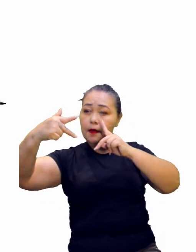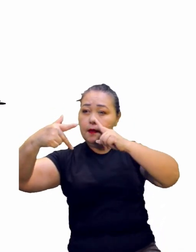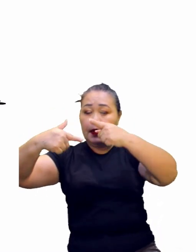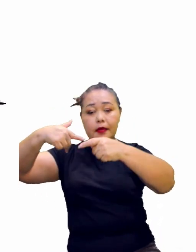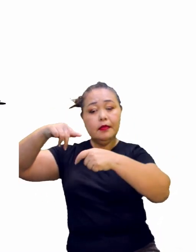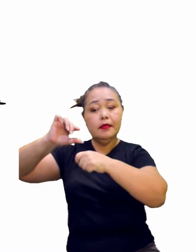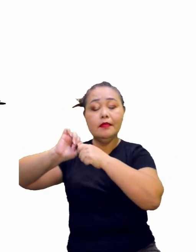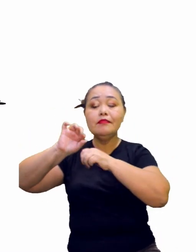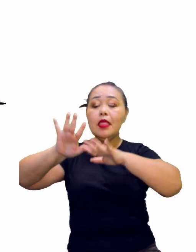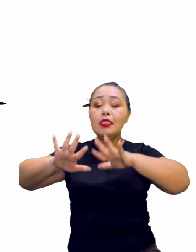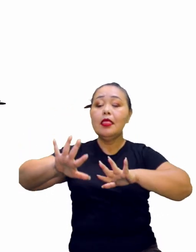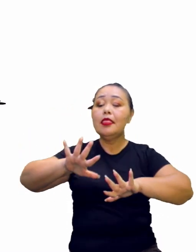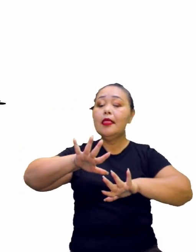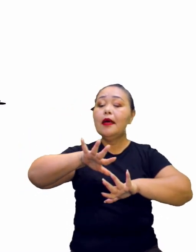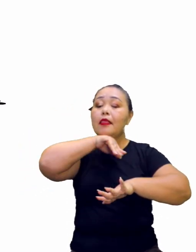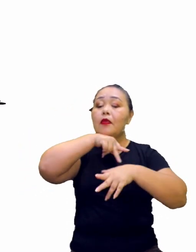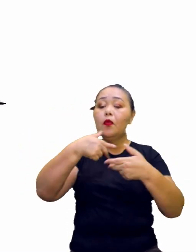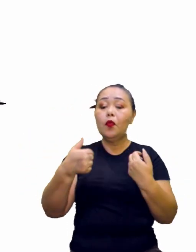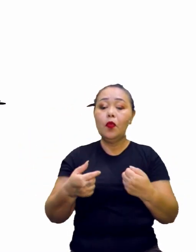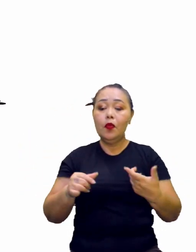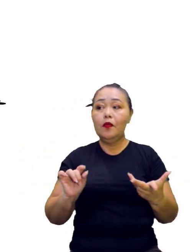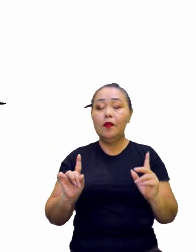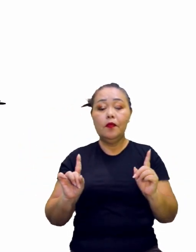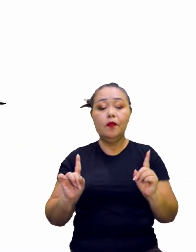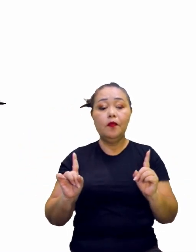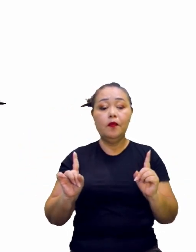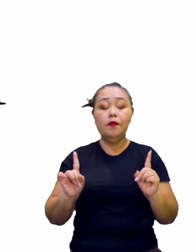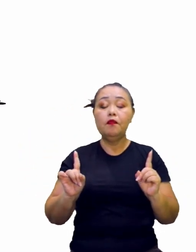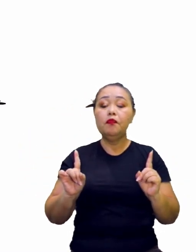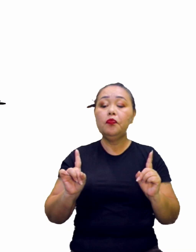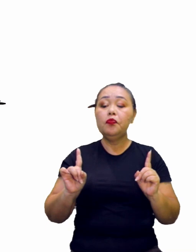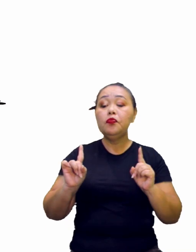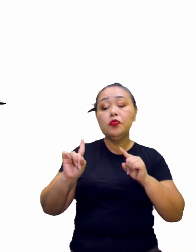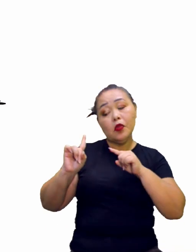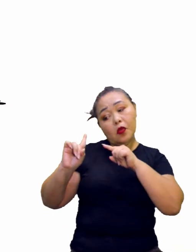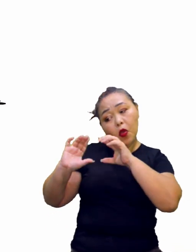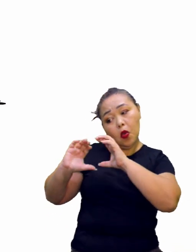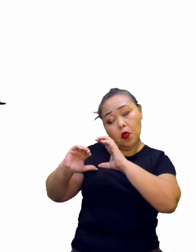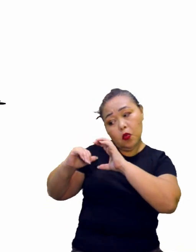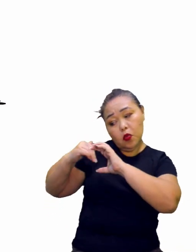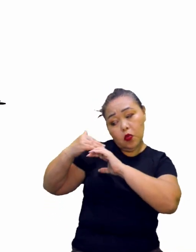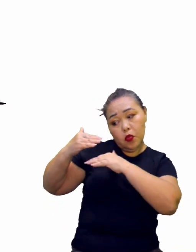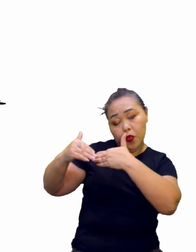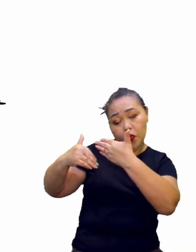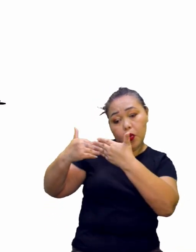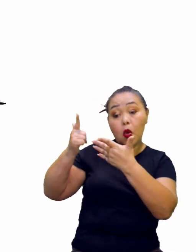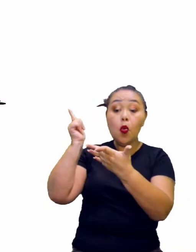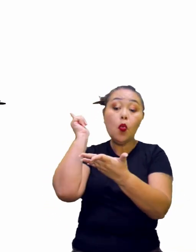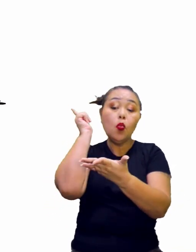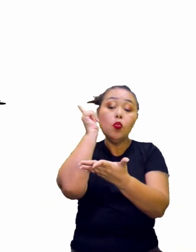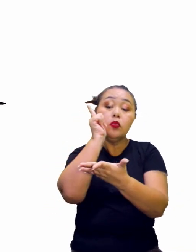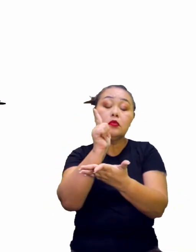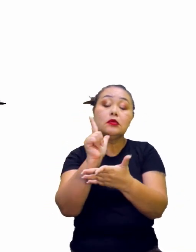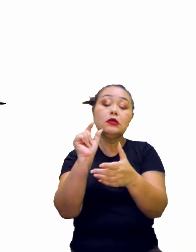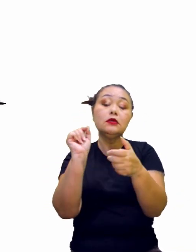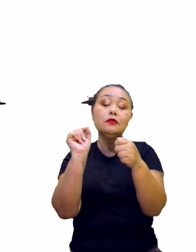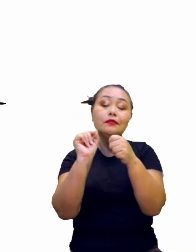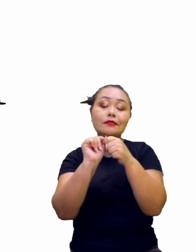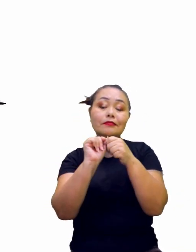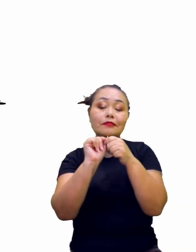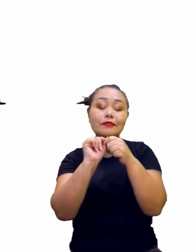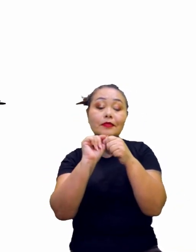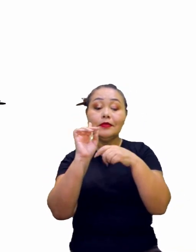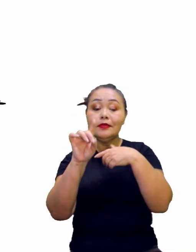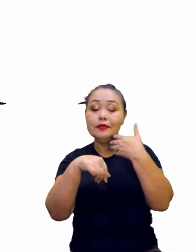Determinados animais são coevoluídos para que consigam realizar seu processo não só